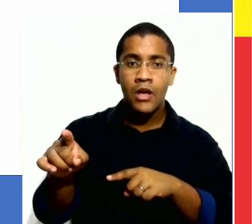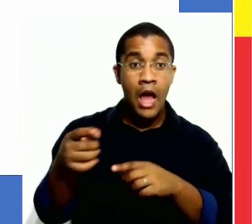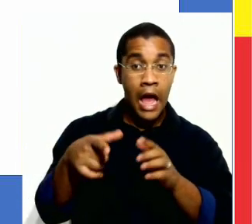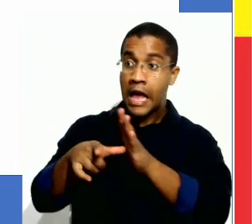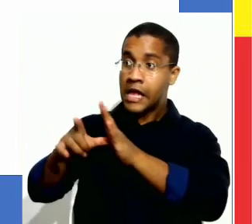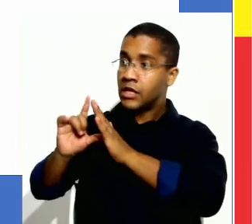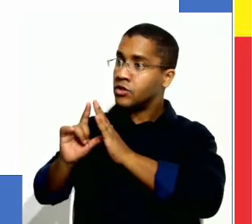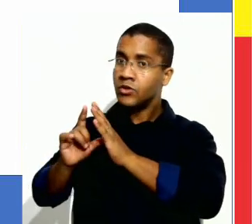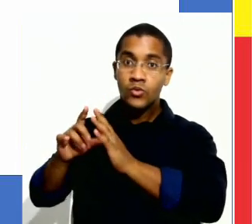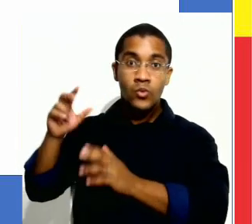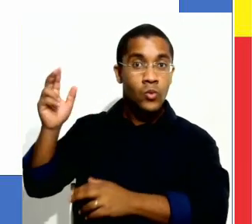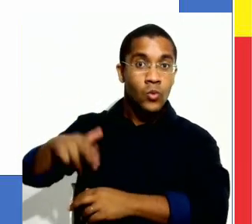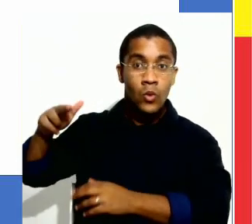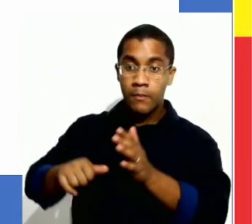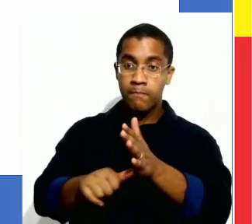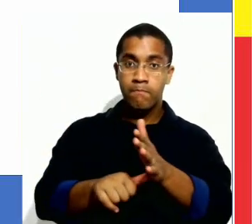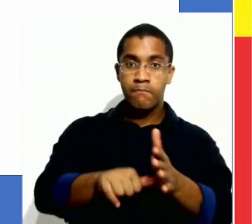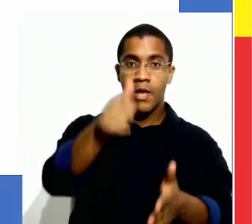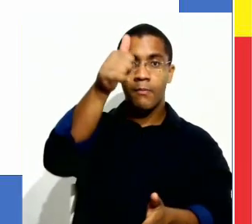já vista.